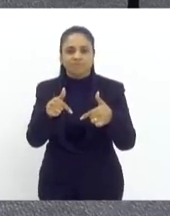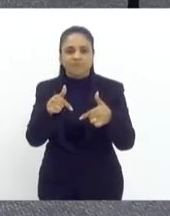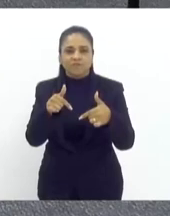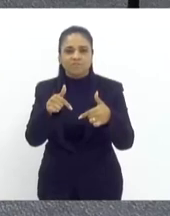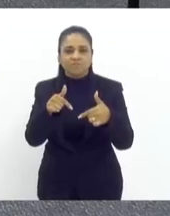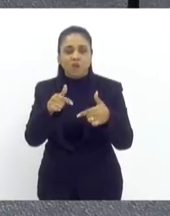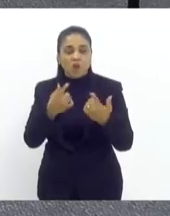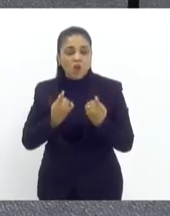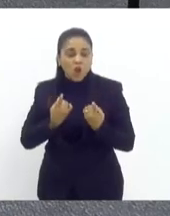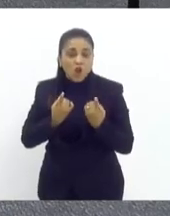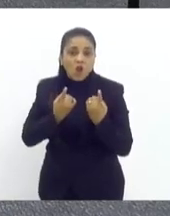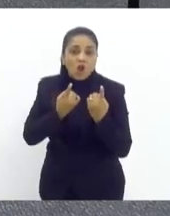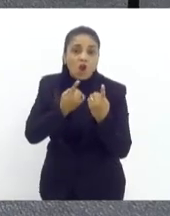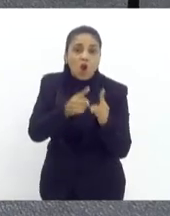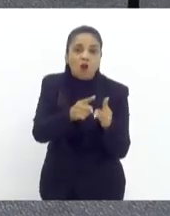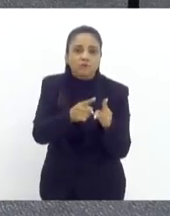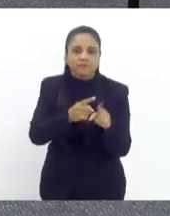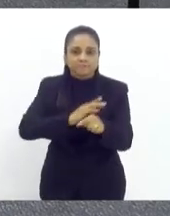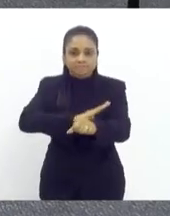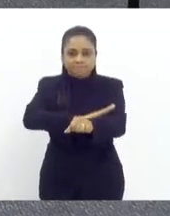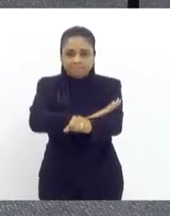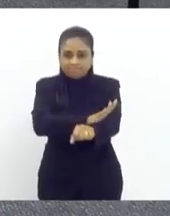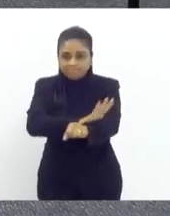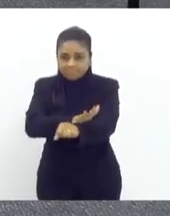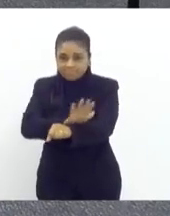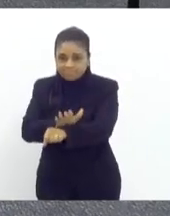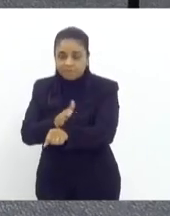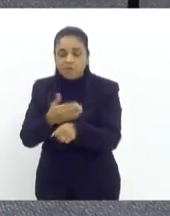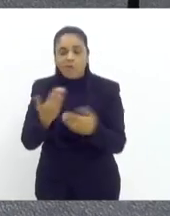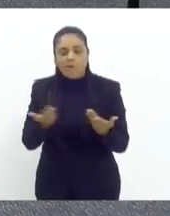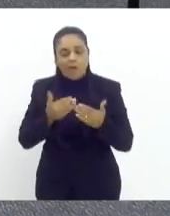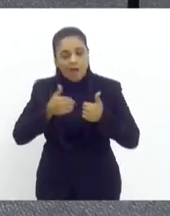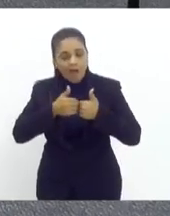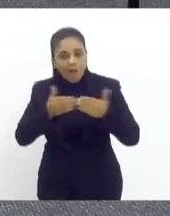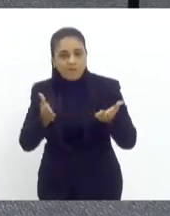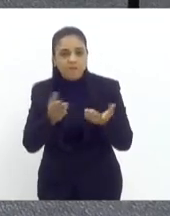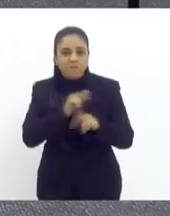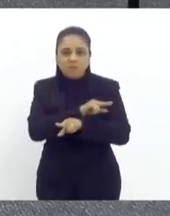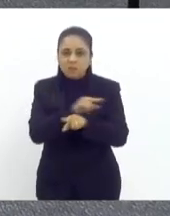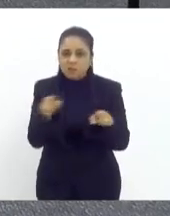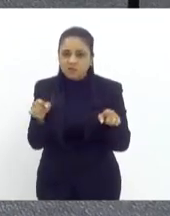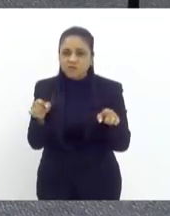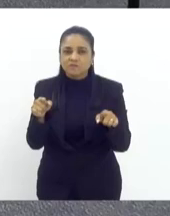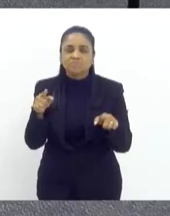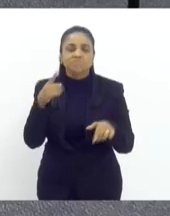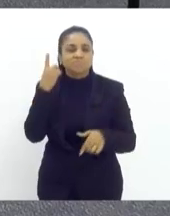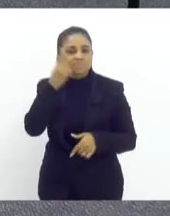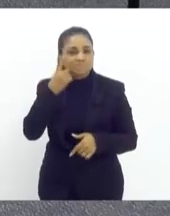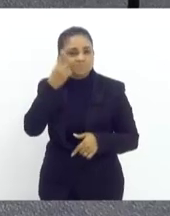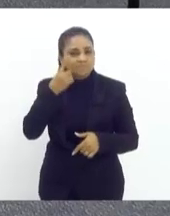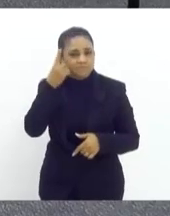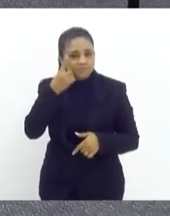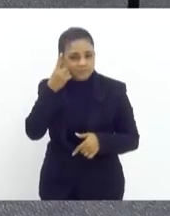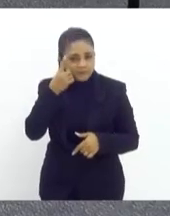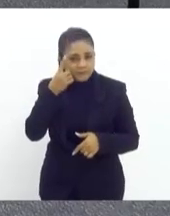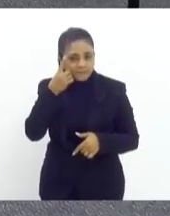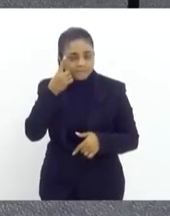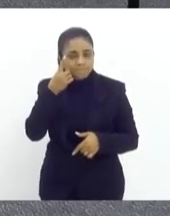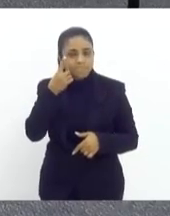direção do combate ao racismo eu queria mais uma vez aqui abrir para que todos os colegas parlamentares